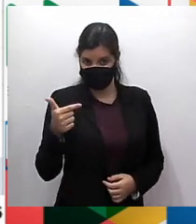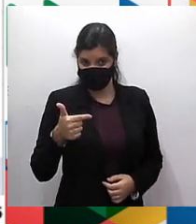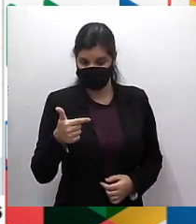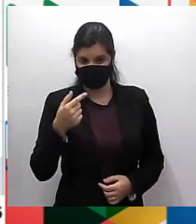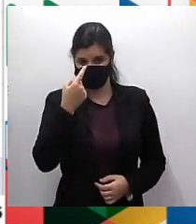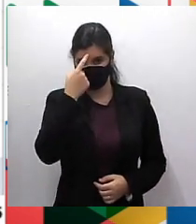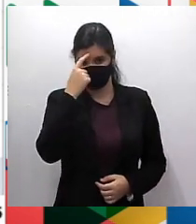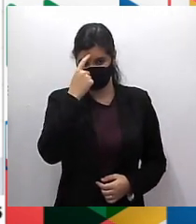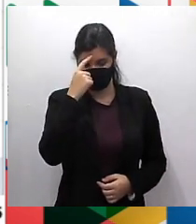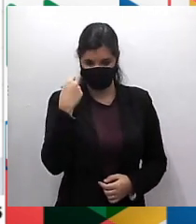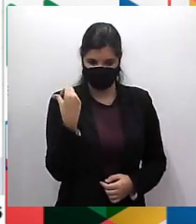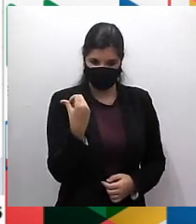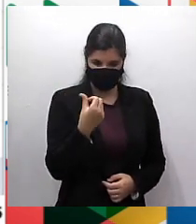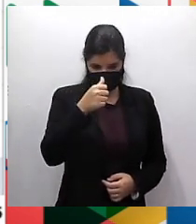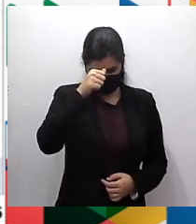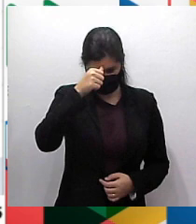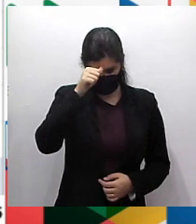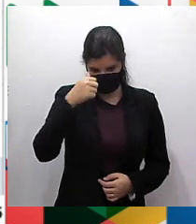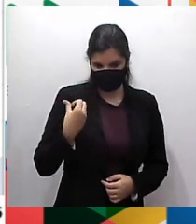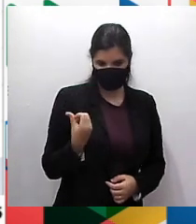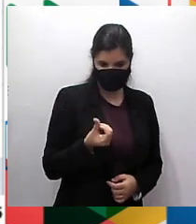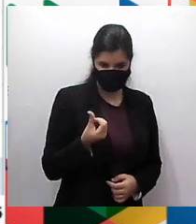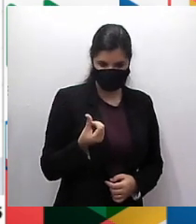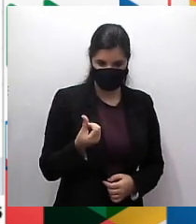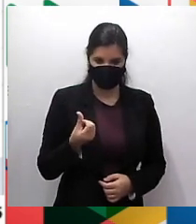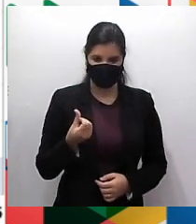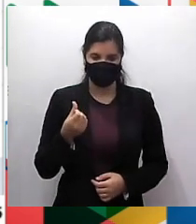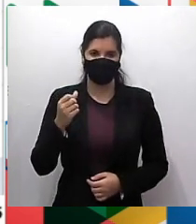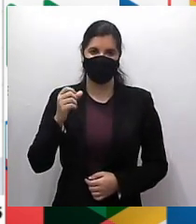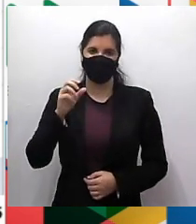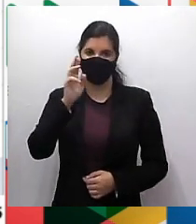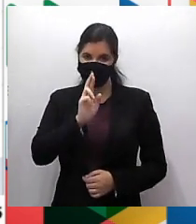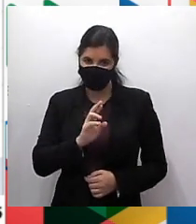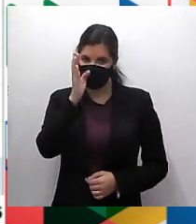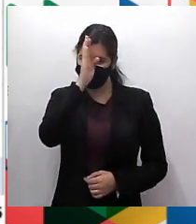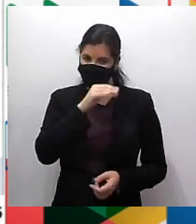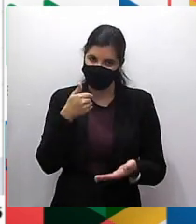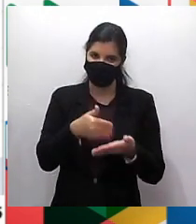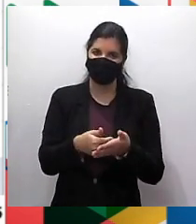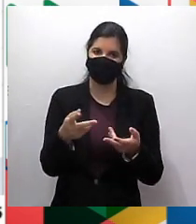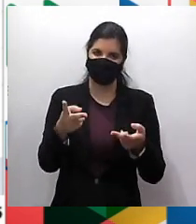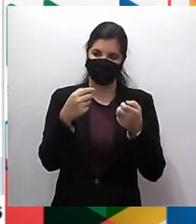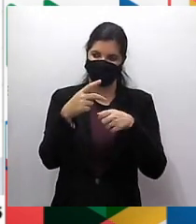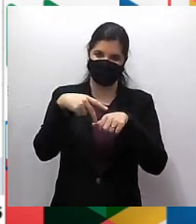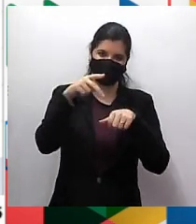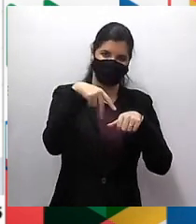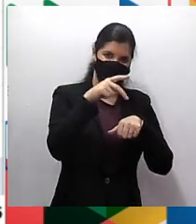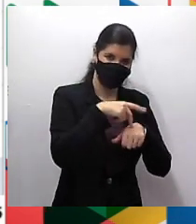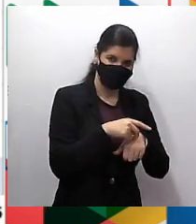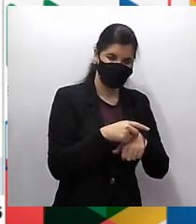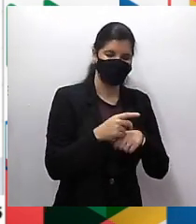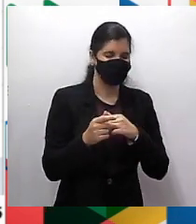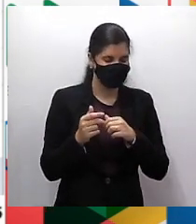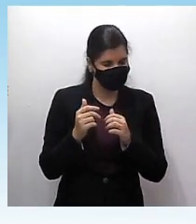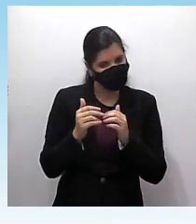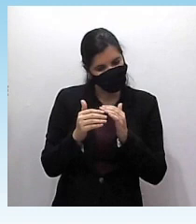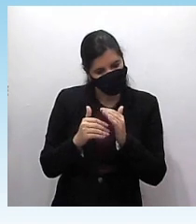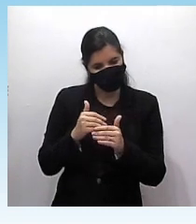sexto, Coreia do Sul, Rússia e Brasil, tudo próximo, a gente percebe alguns países que são